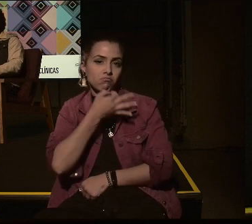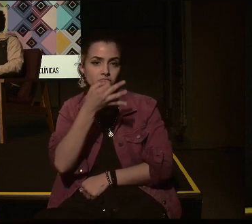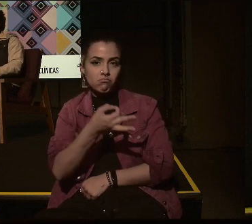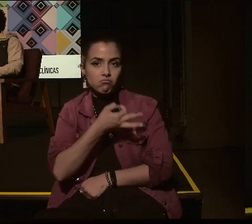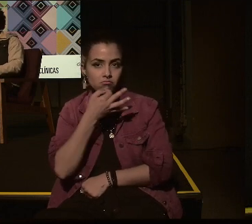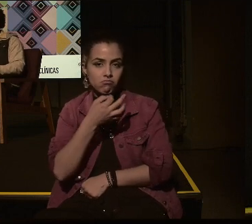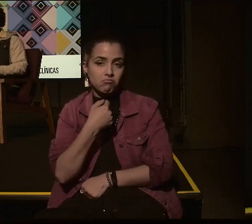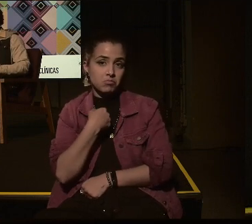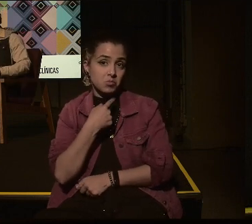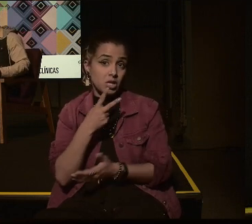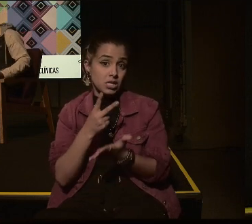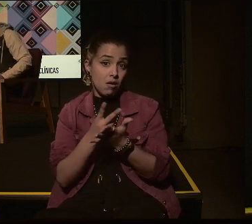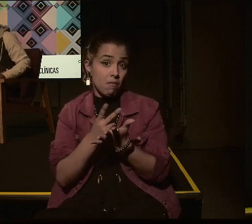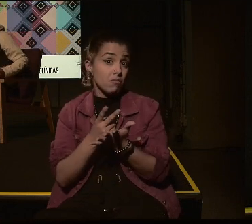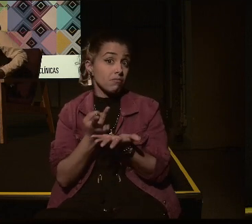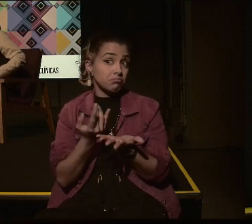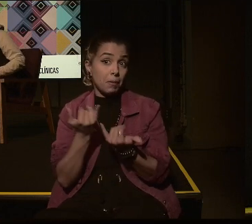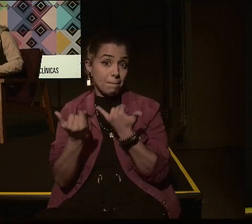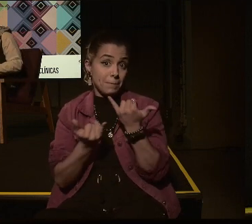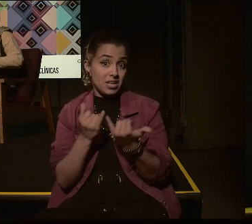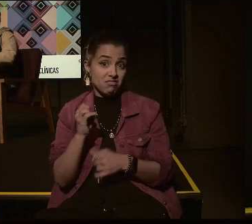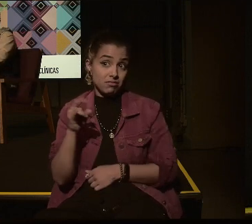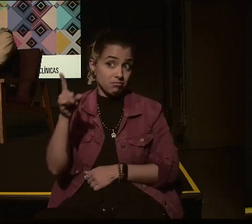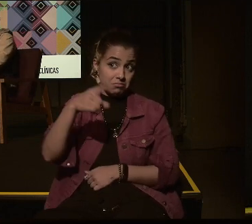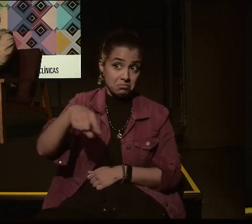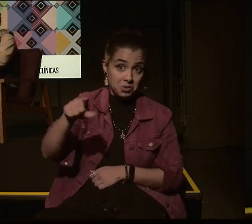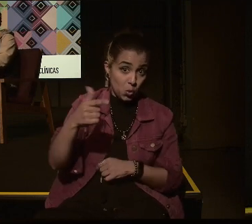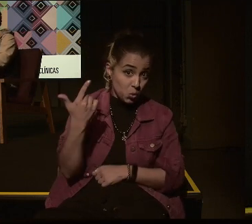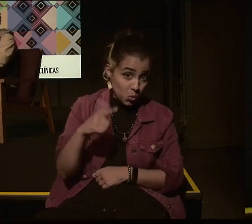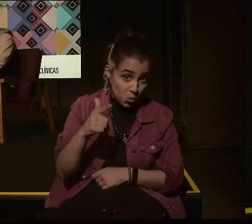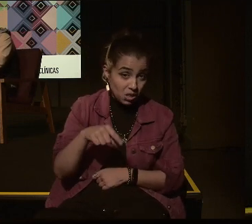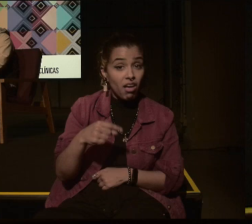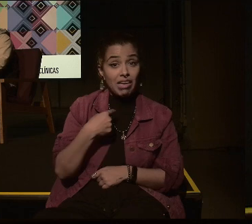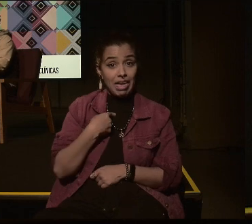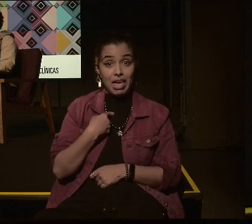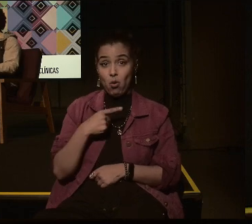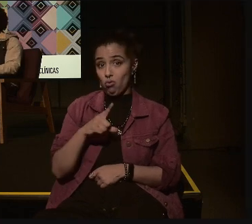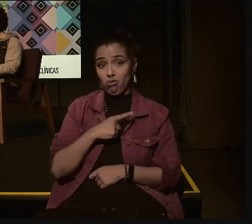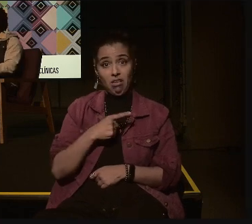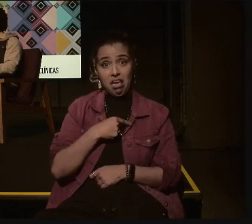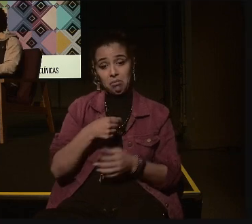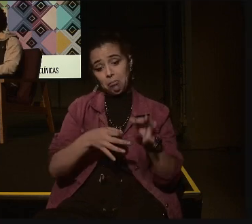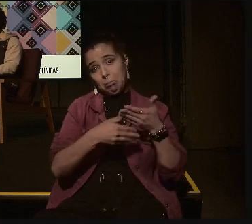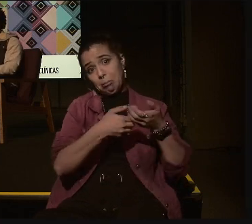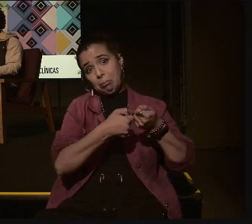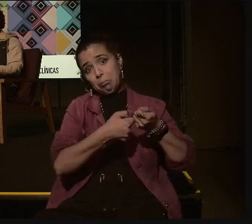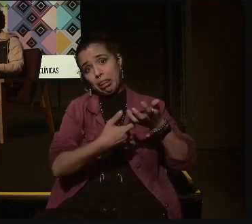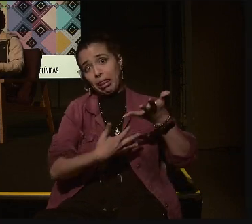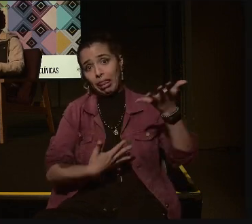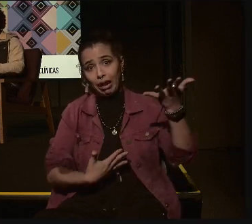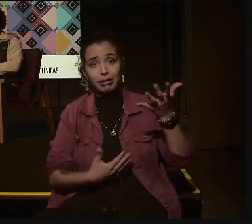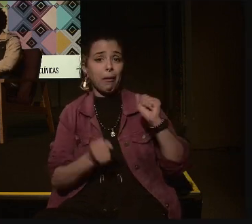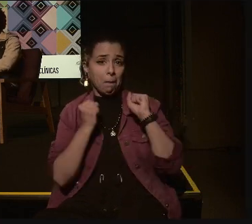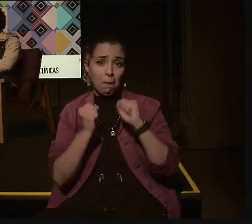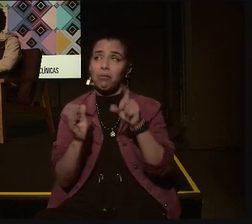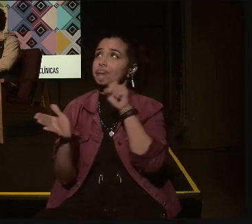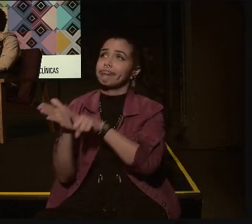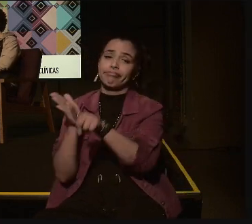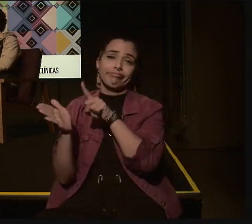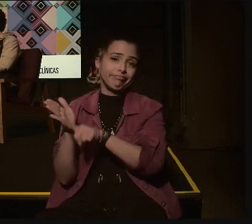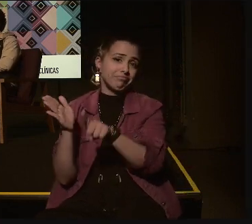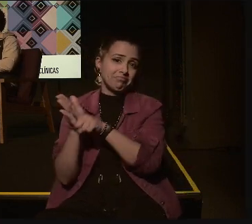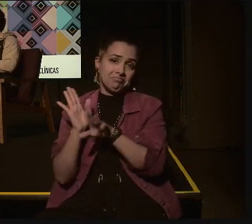Eu sempre brinco, se não tiver mais, eu tenho aqui umas 3 páginas aqui para continuar perguntando,